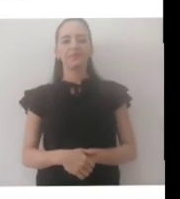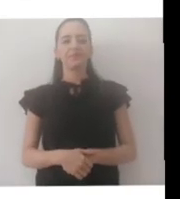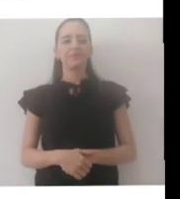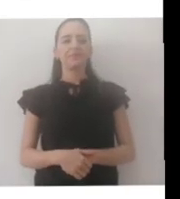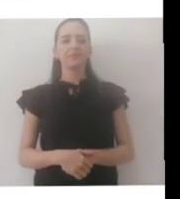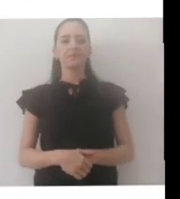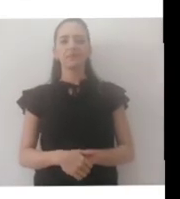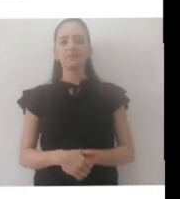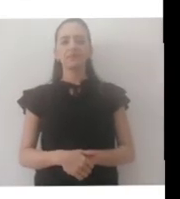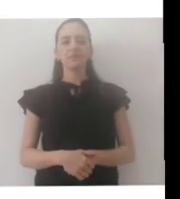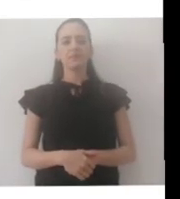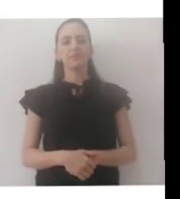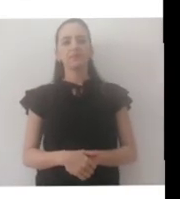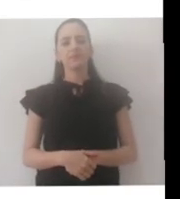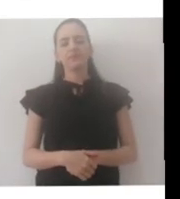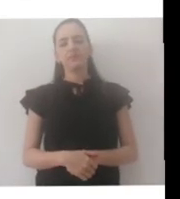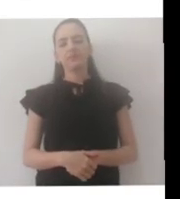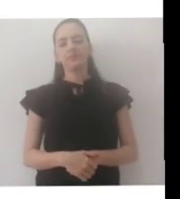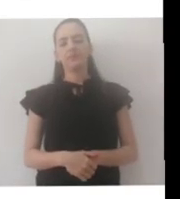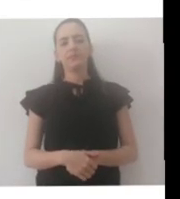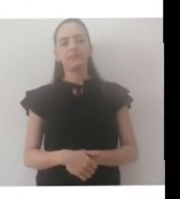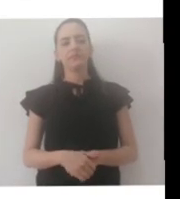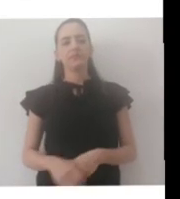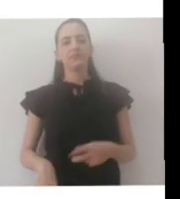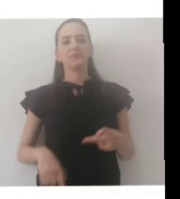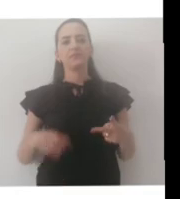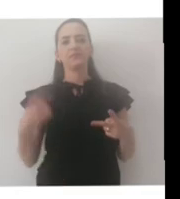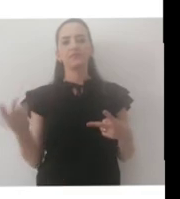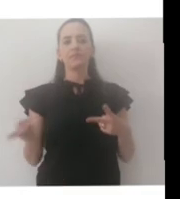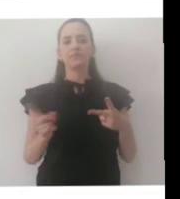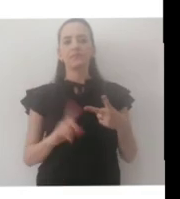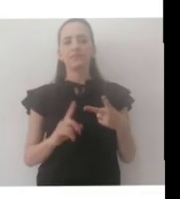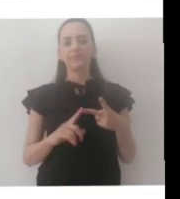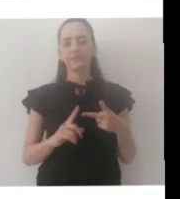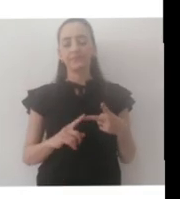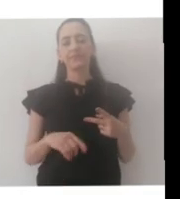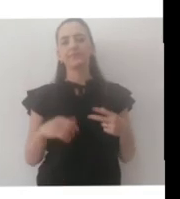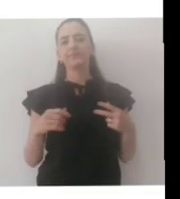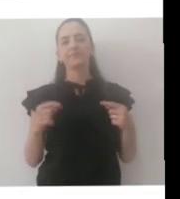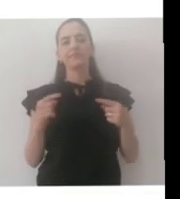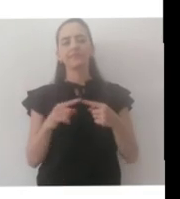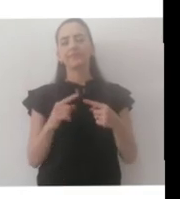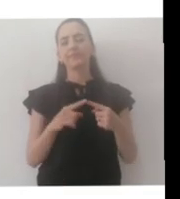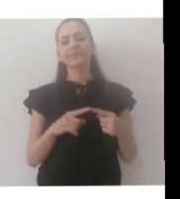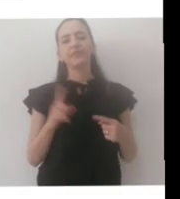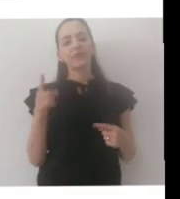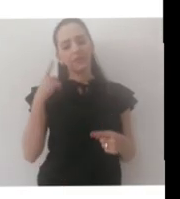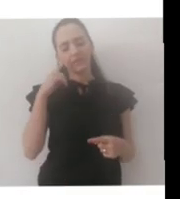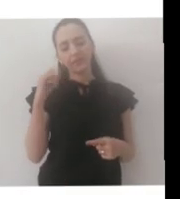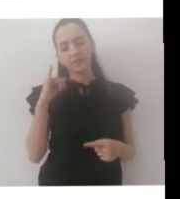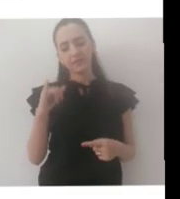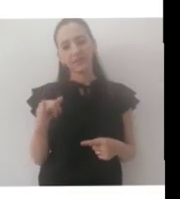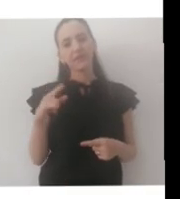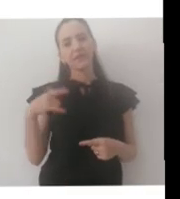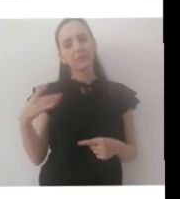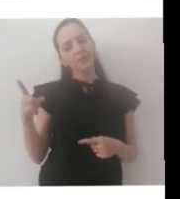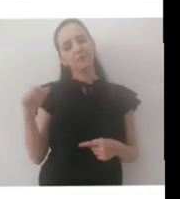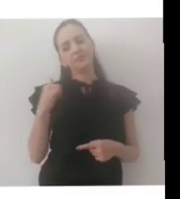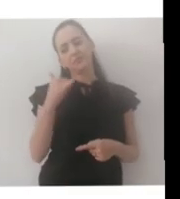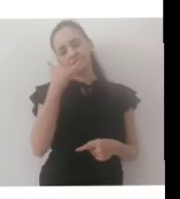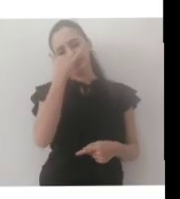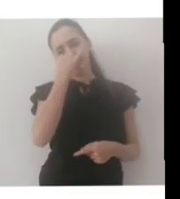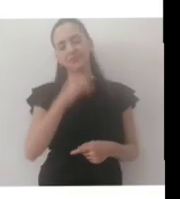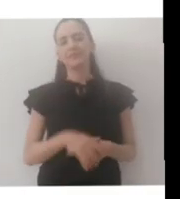dei para vocês, lembra? Naquela questão lá. A outra questão é essa questão de apelar para a